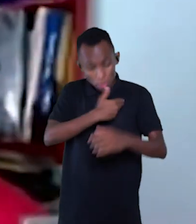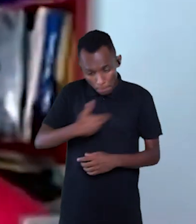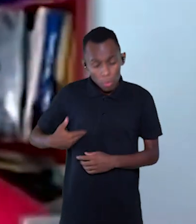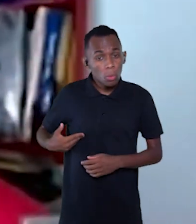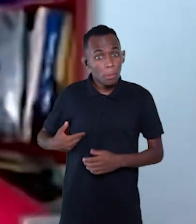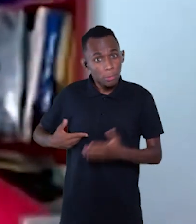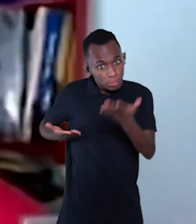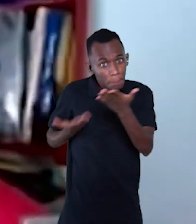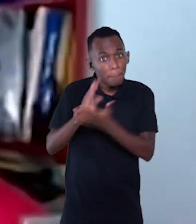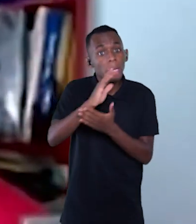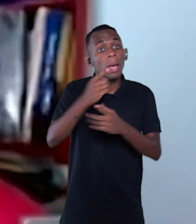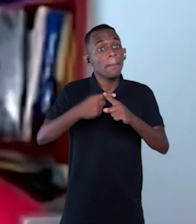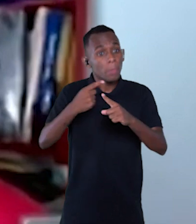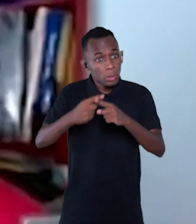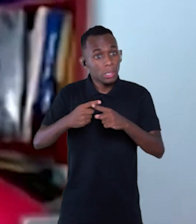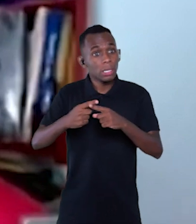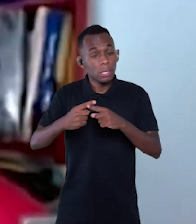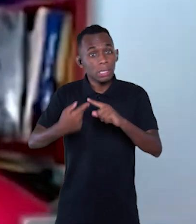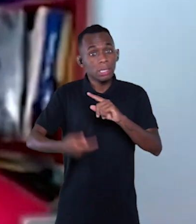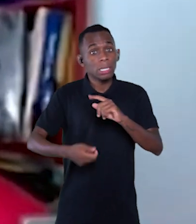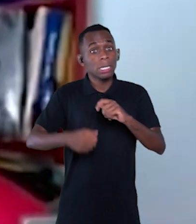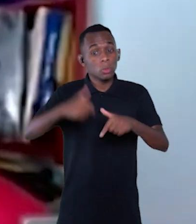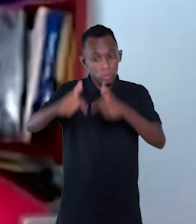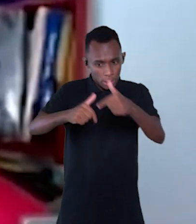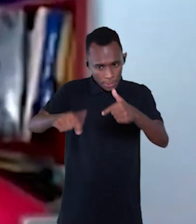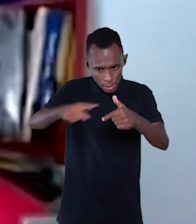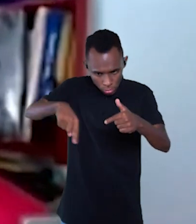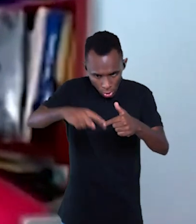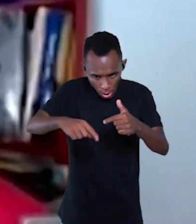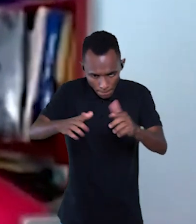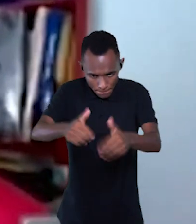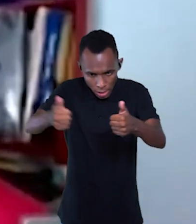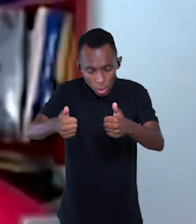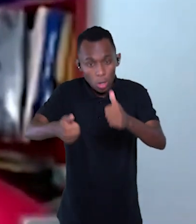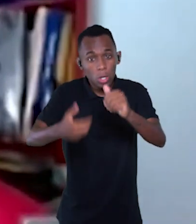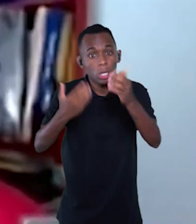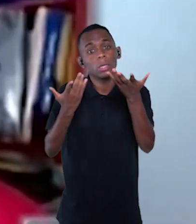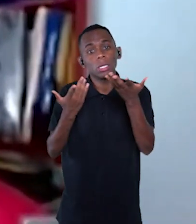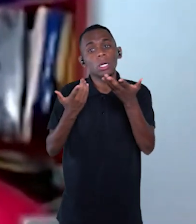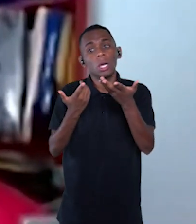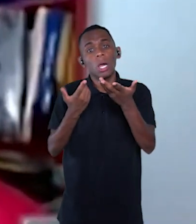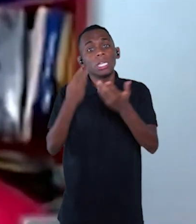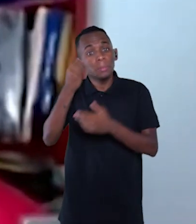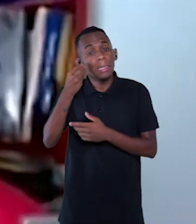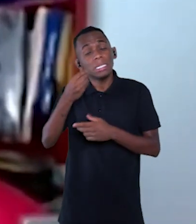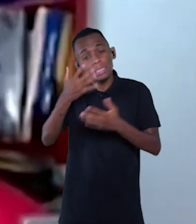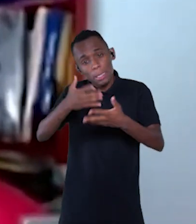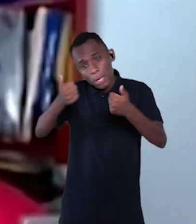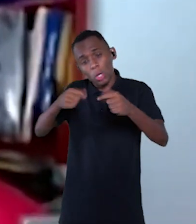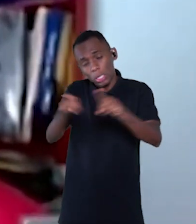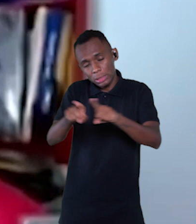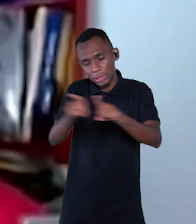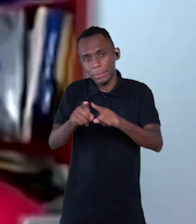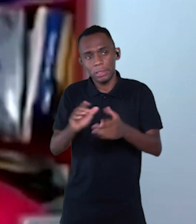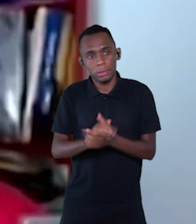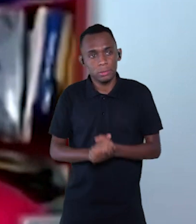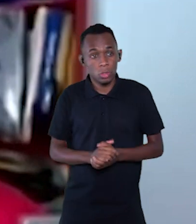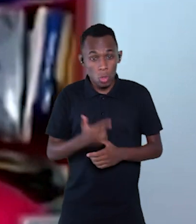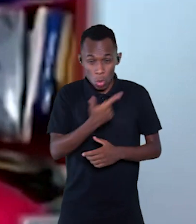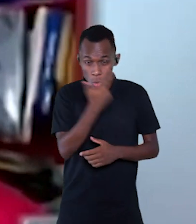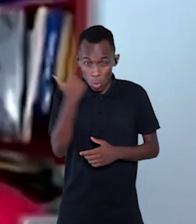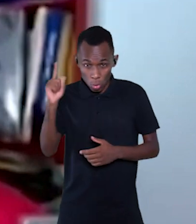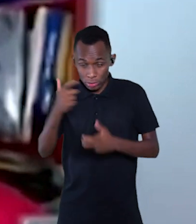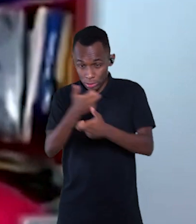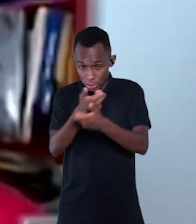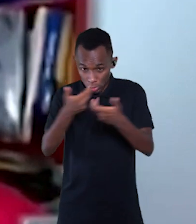serviço público melhora a partir da melhora das condições de trabalho dos trabalhadores que estão ali. Uma outra coisa gravíssima que